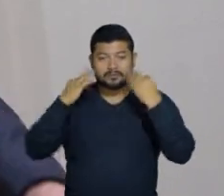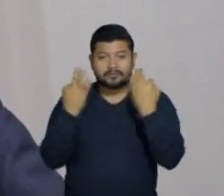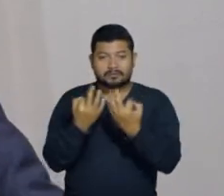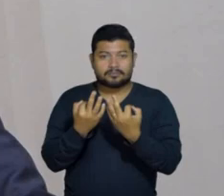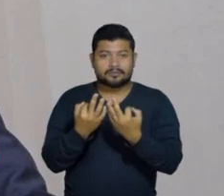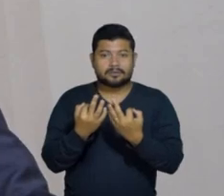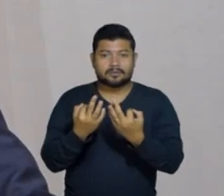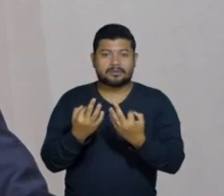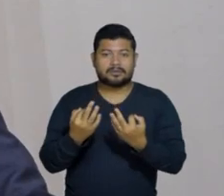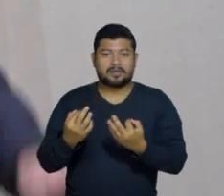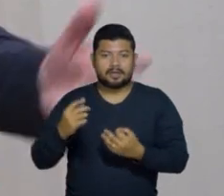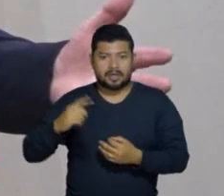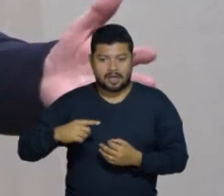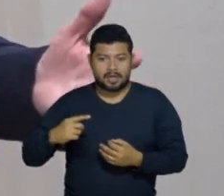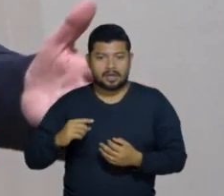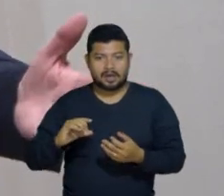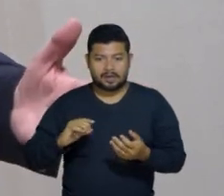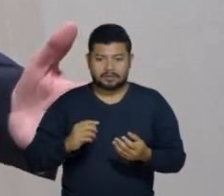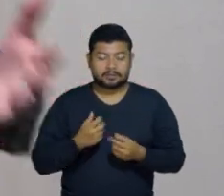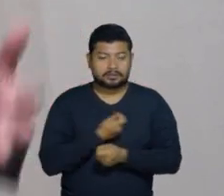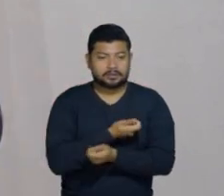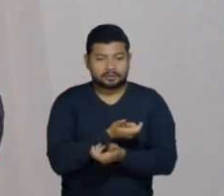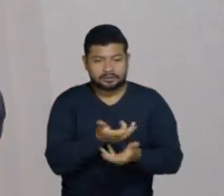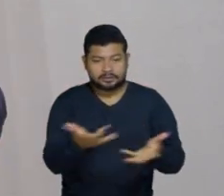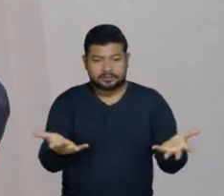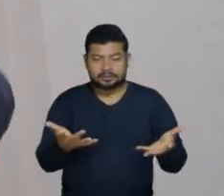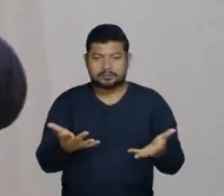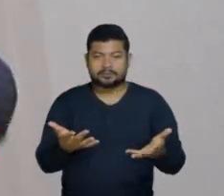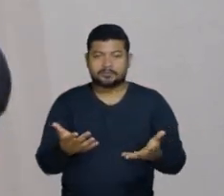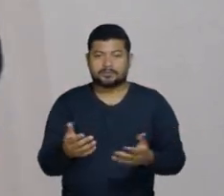famílias. E é importante aqui